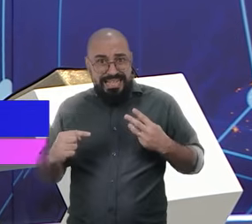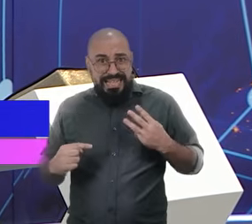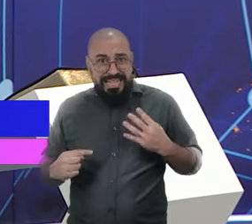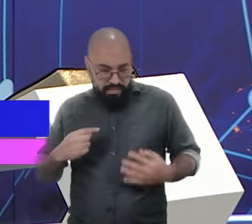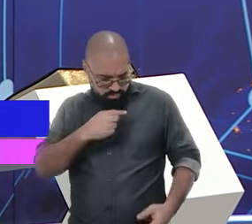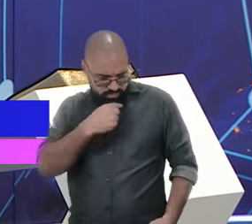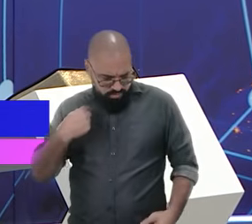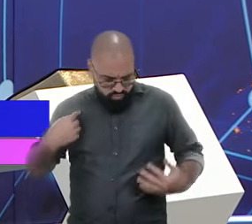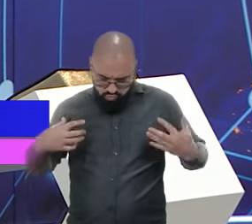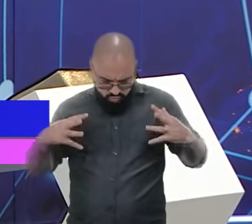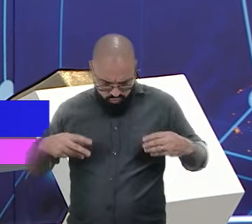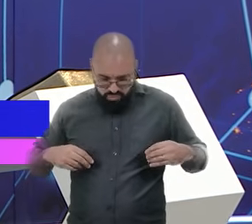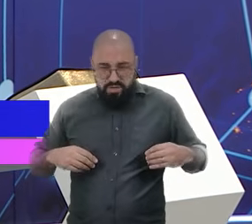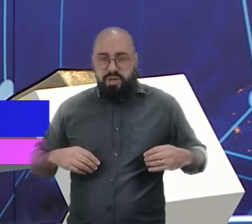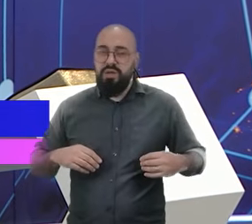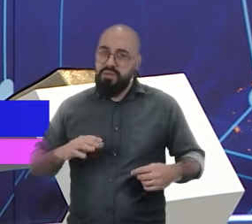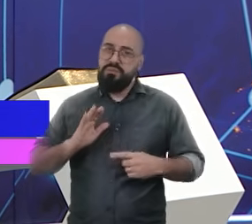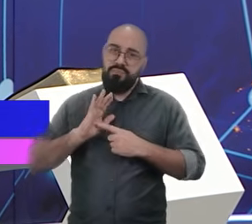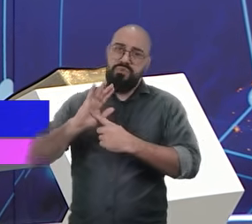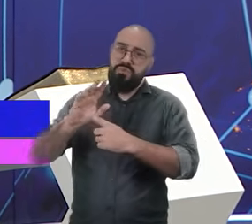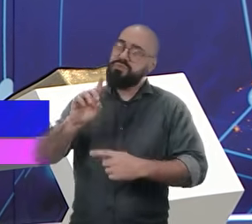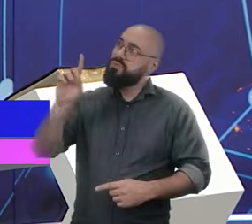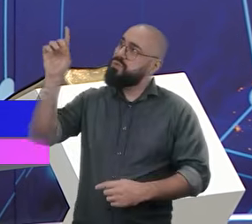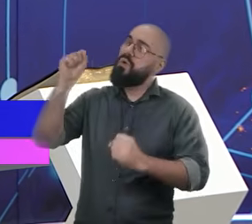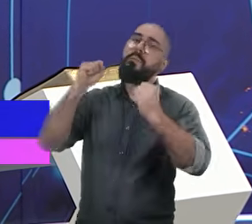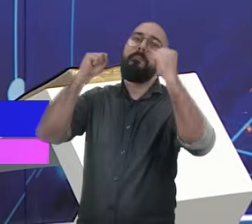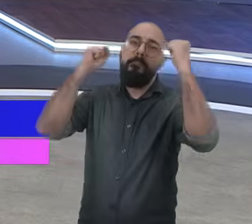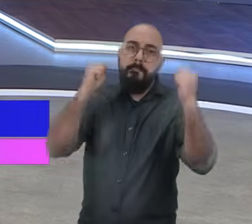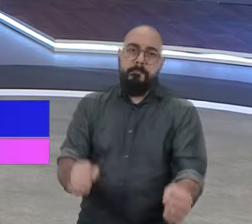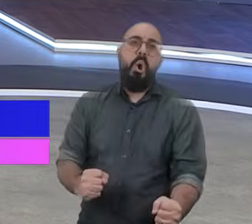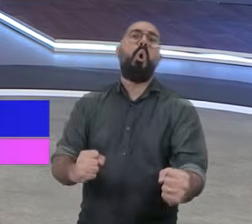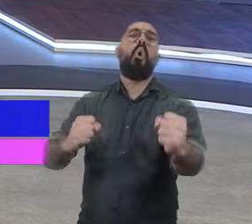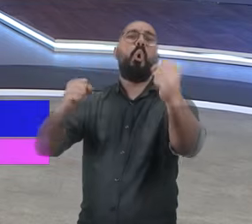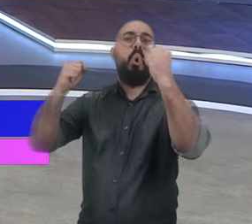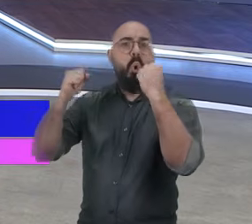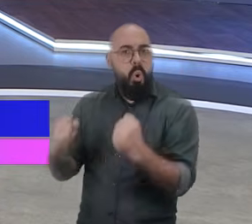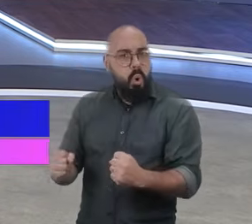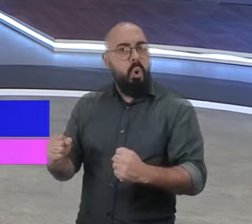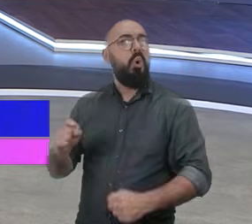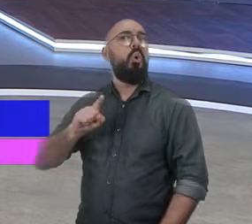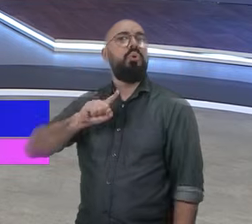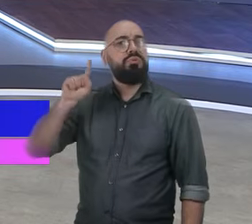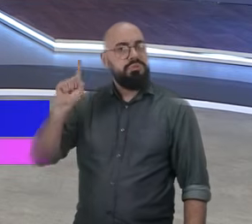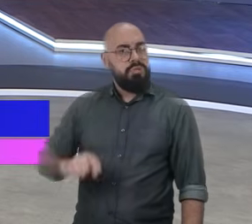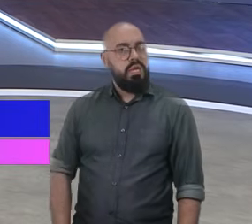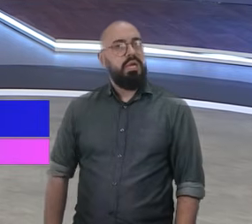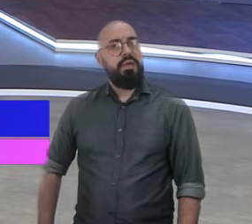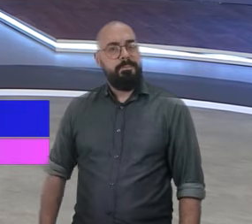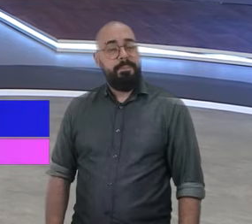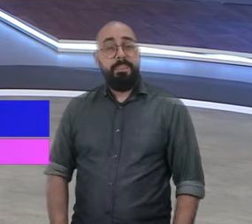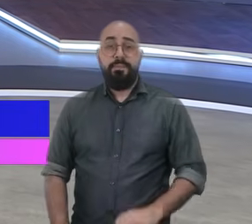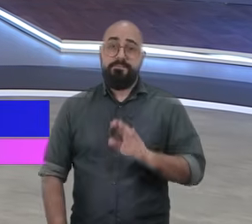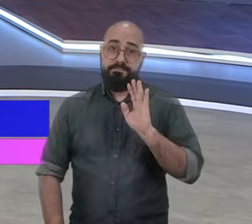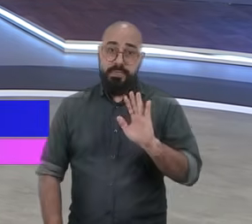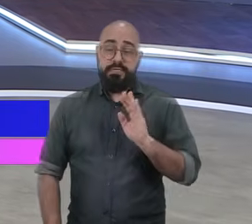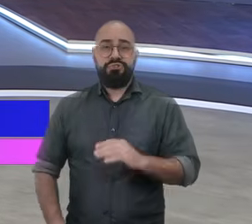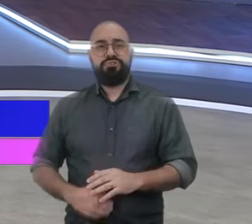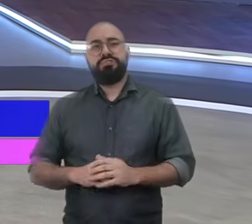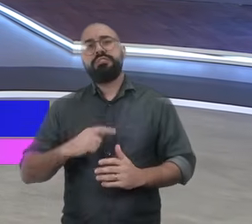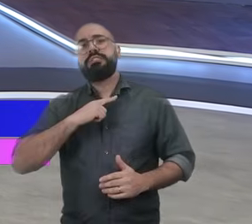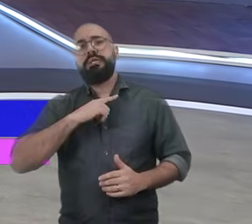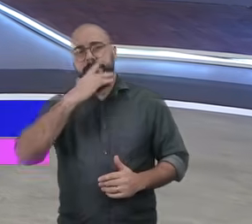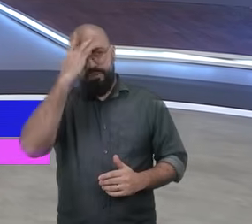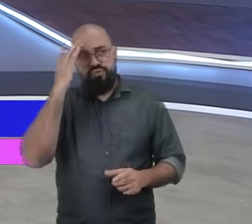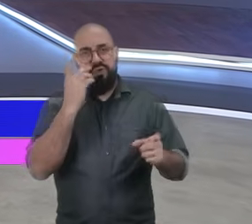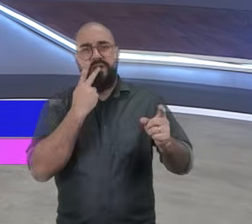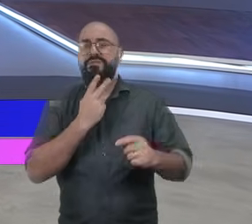Deus extremamente poderoso. Mas, ao mesmo tempo, existem pessoas que limitam o tamanho desse